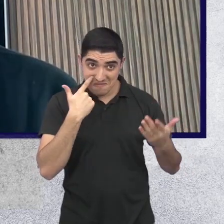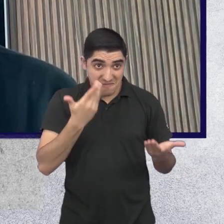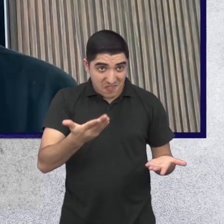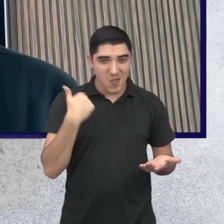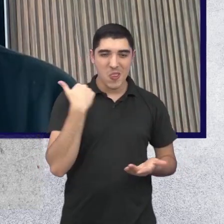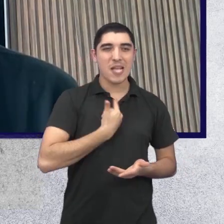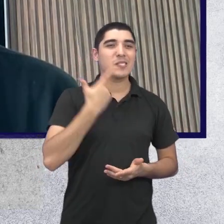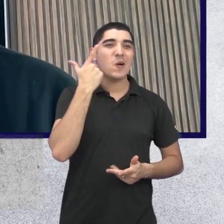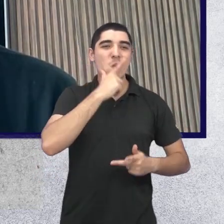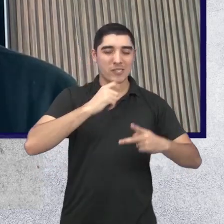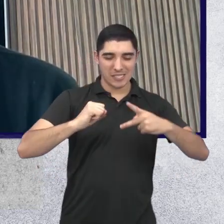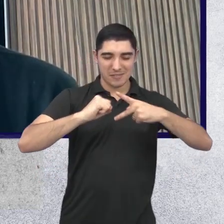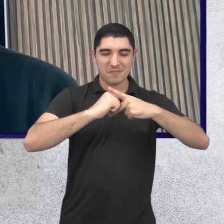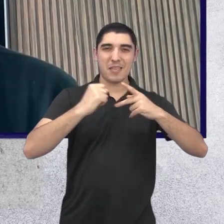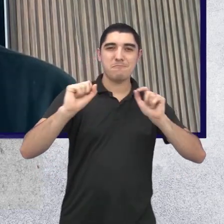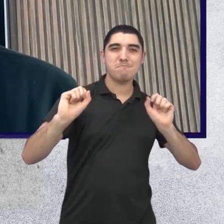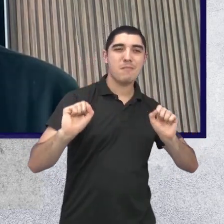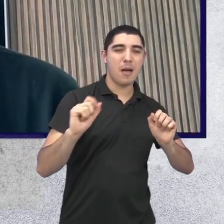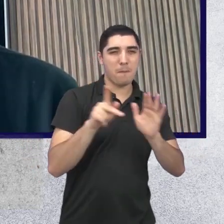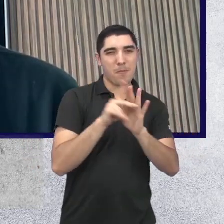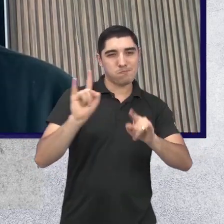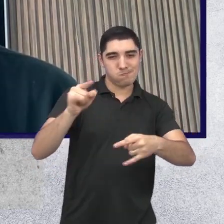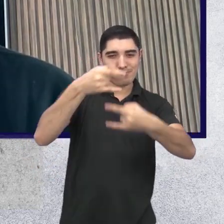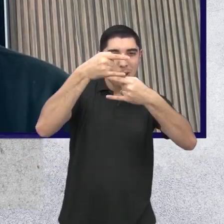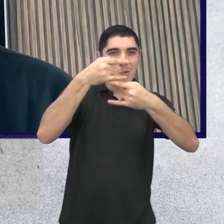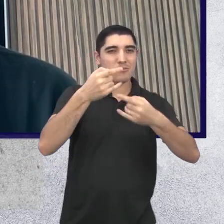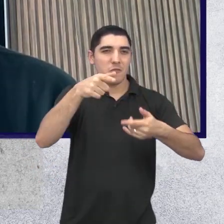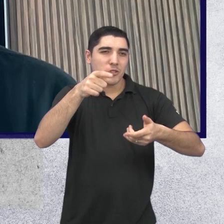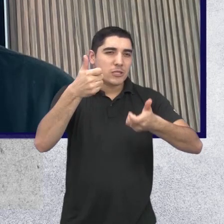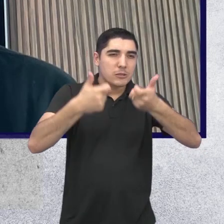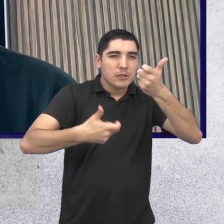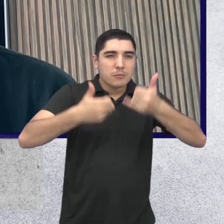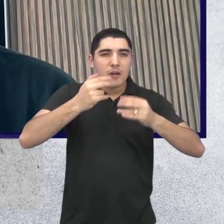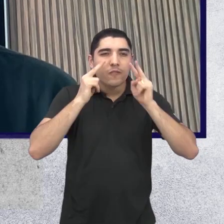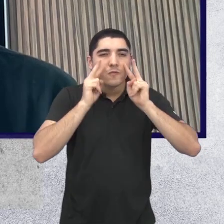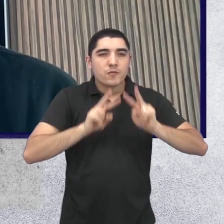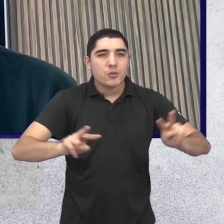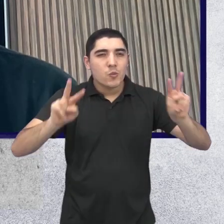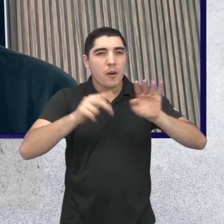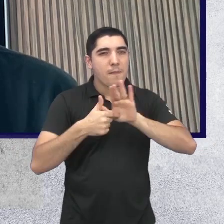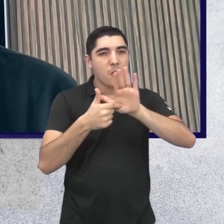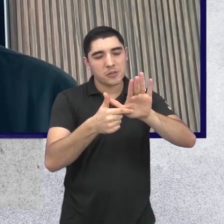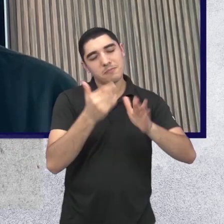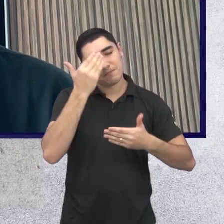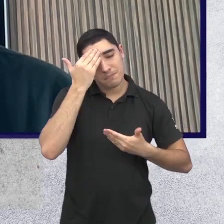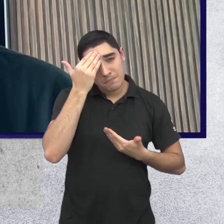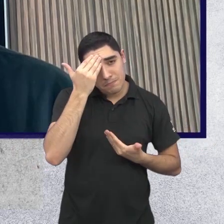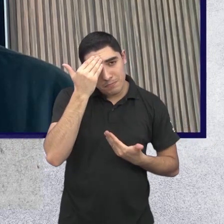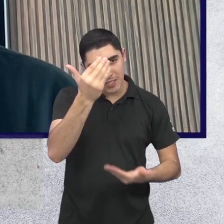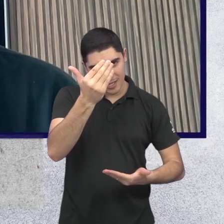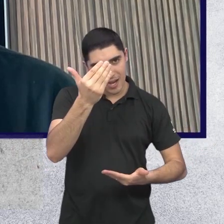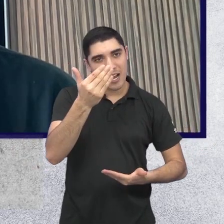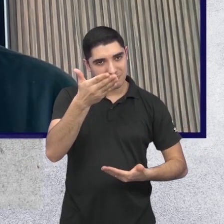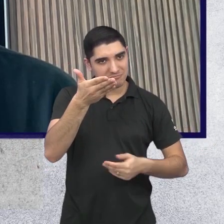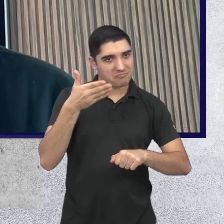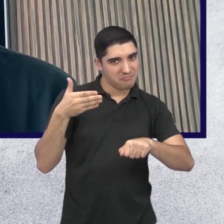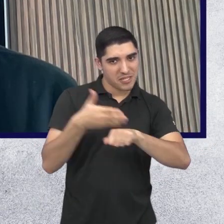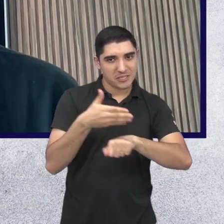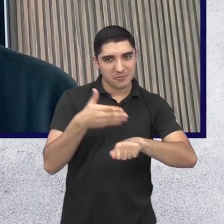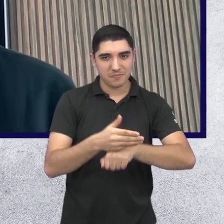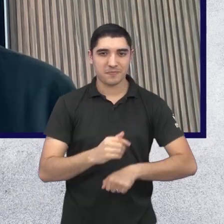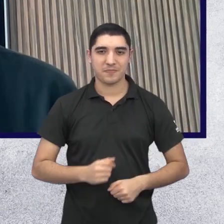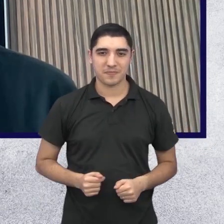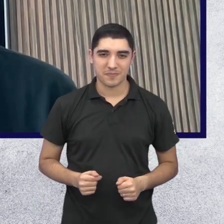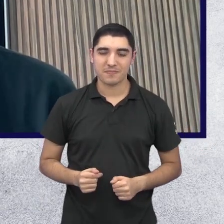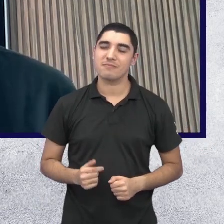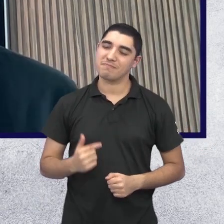a gente a se conectar e trazer esses exemplos visuais para o pessoal entender aí visualmente, viu? Mais uma vez, muito obrigada pela sua participação aqui.